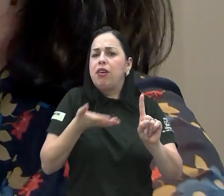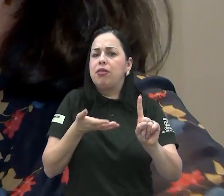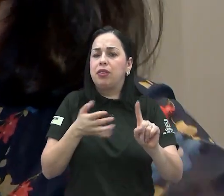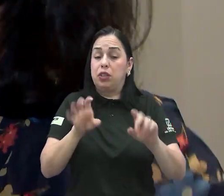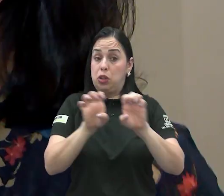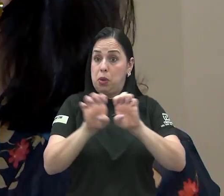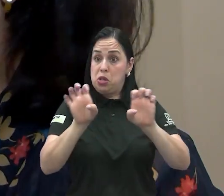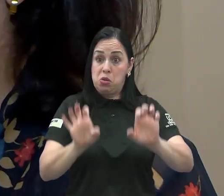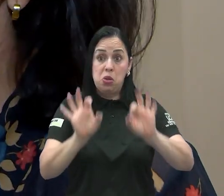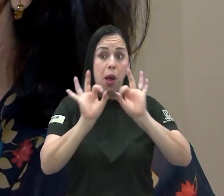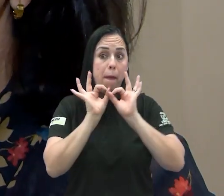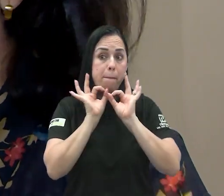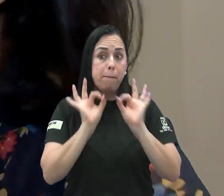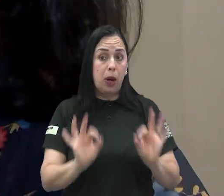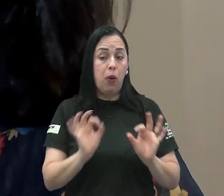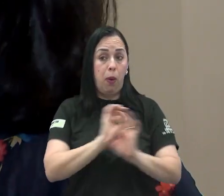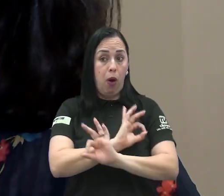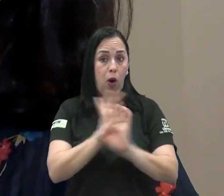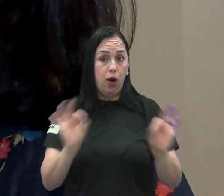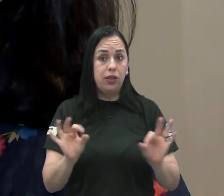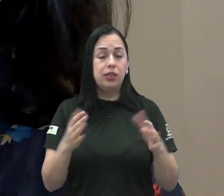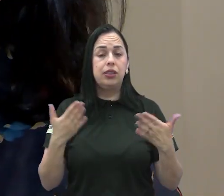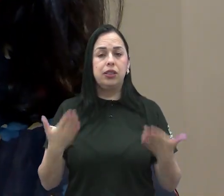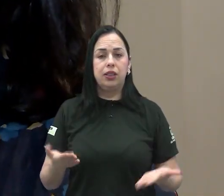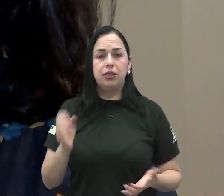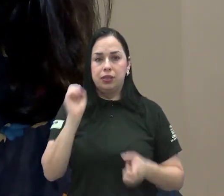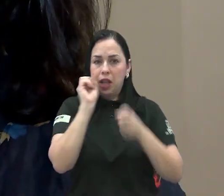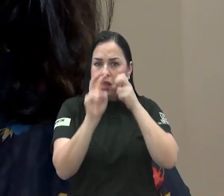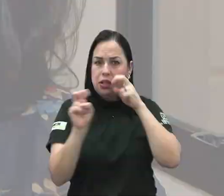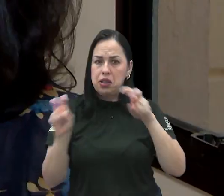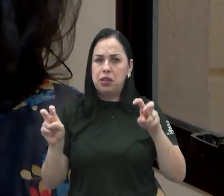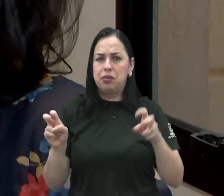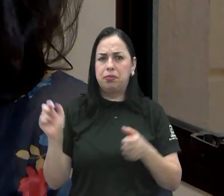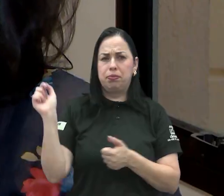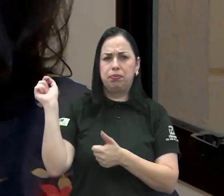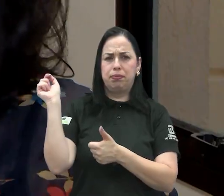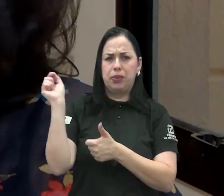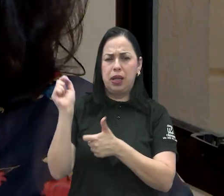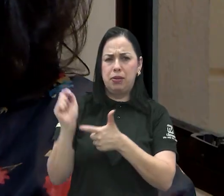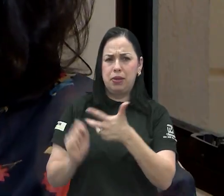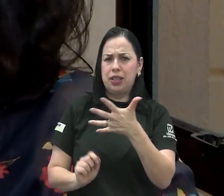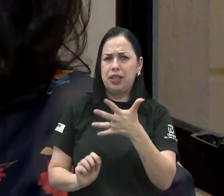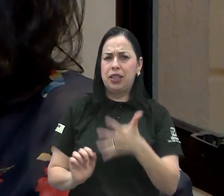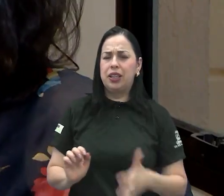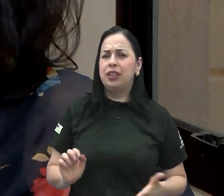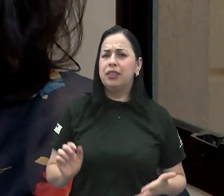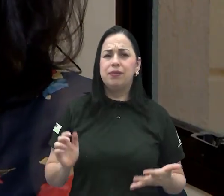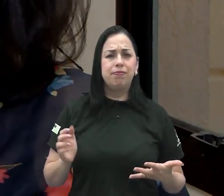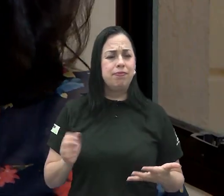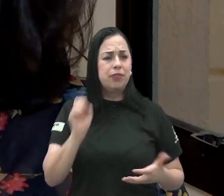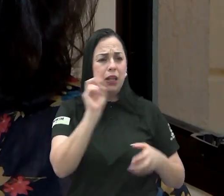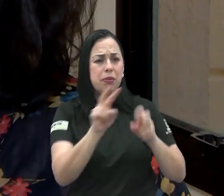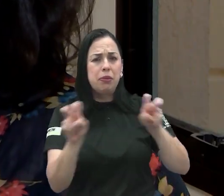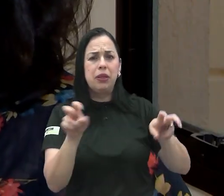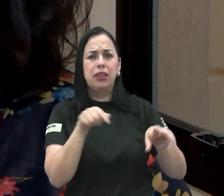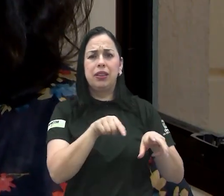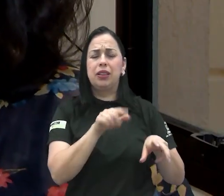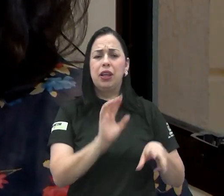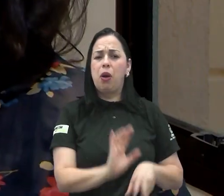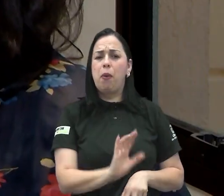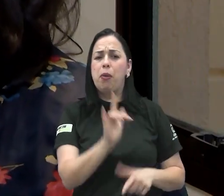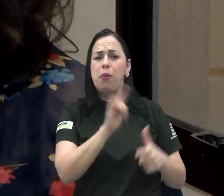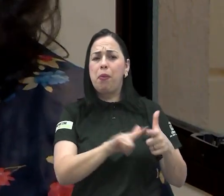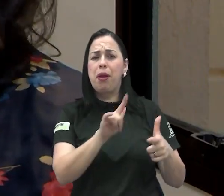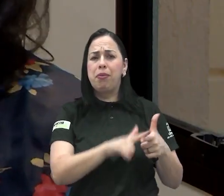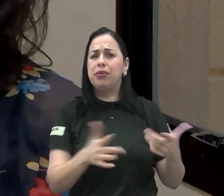a estrutura, uma boa estrutura em sala de aula. Então você vê várias situações